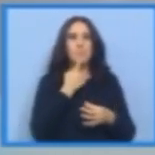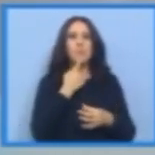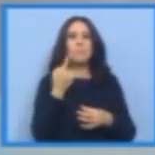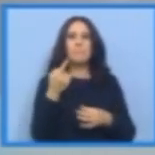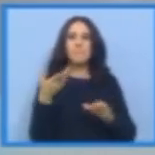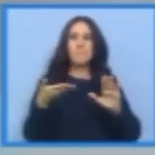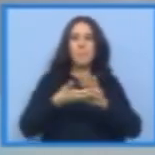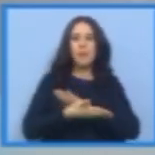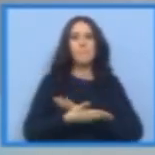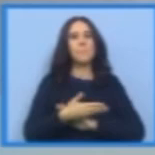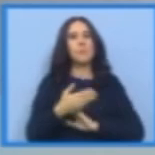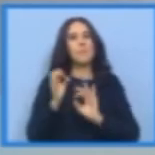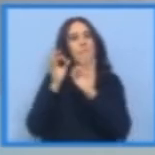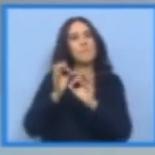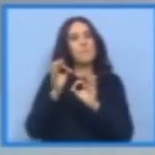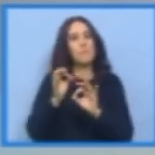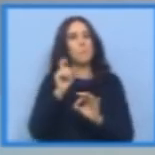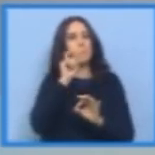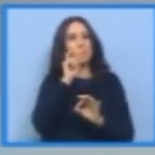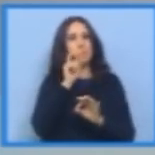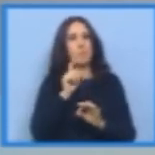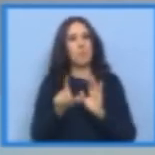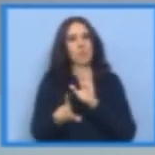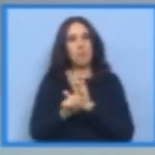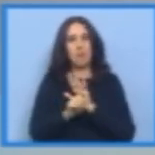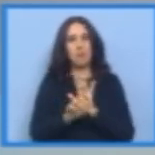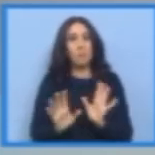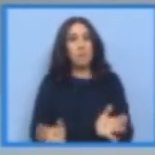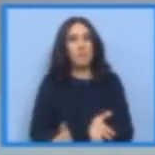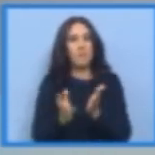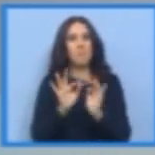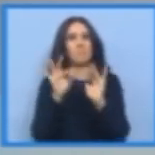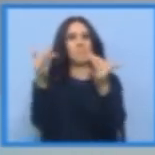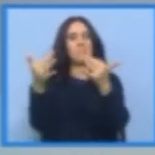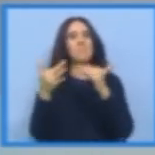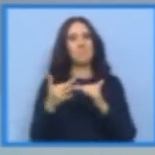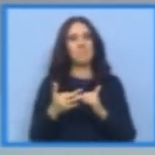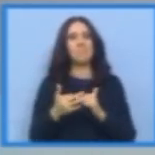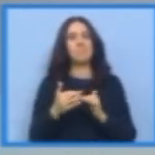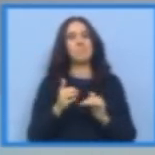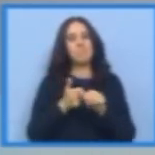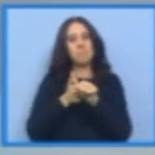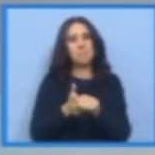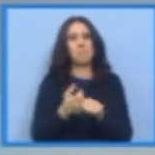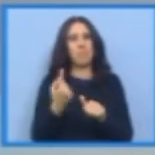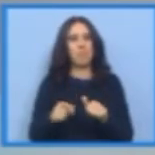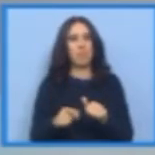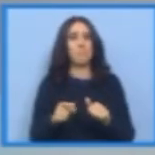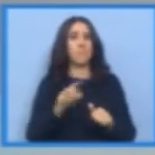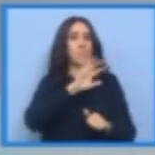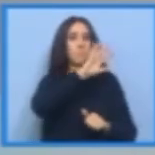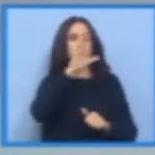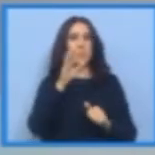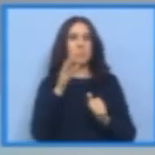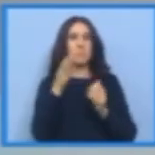entrada, às vias legais, porque queremos promover cada vez mais a migração regular e circular. Portanto, há países que precisam abrir-se um